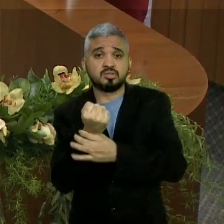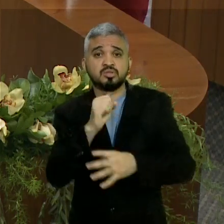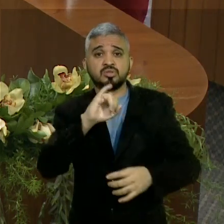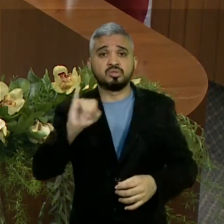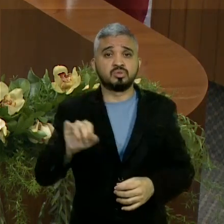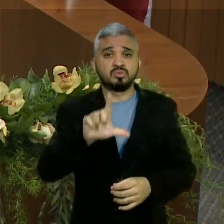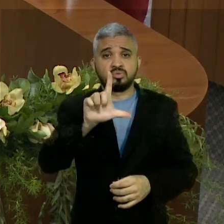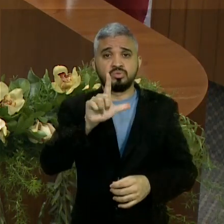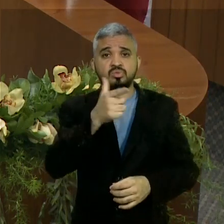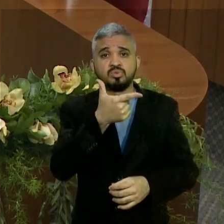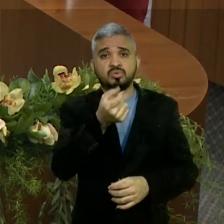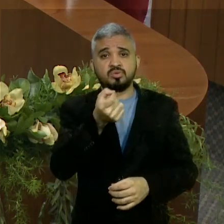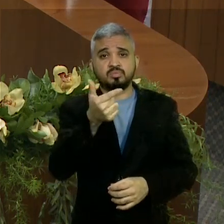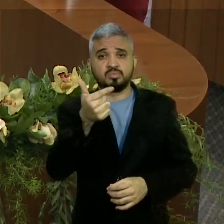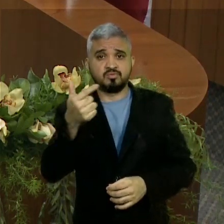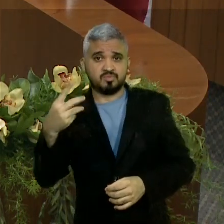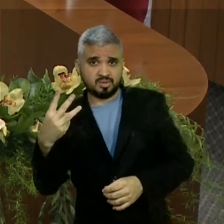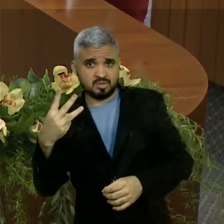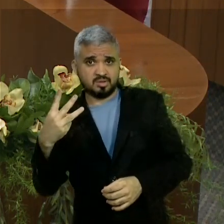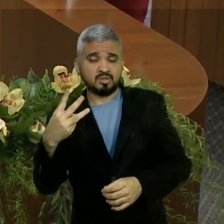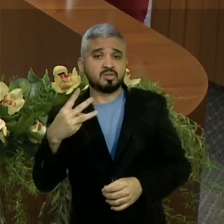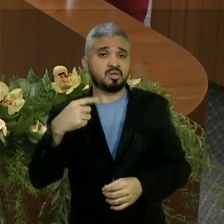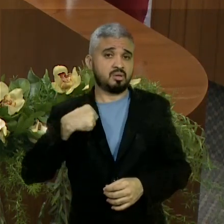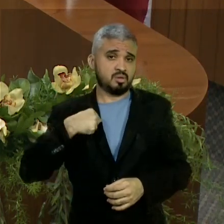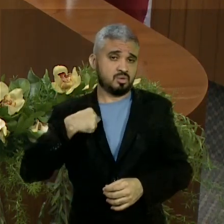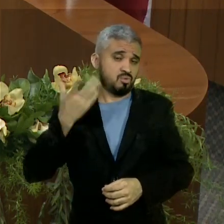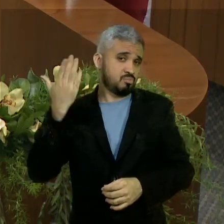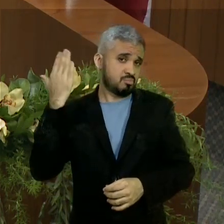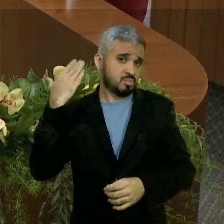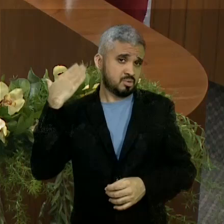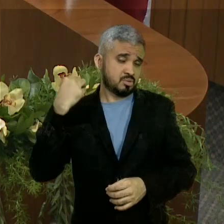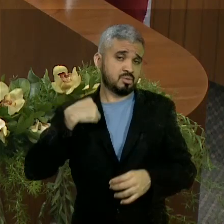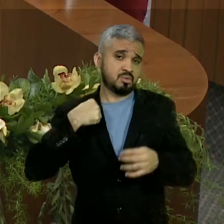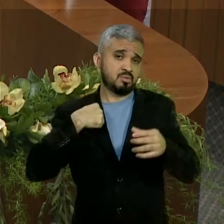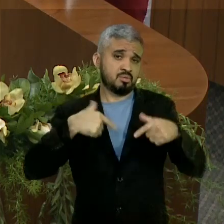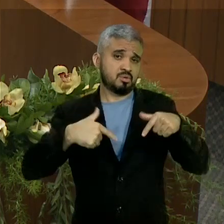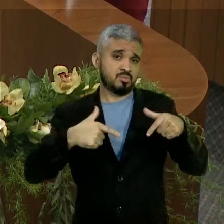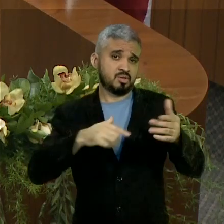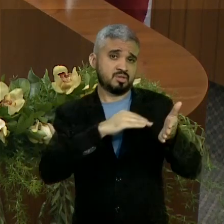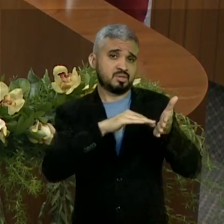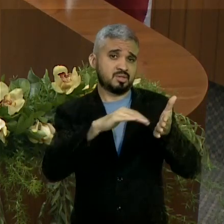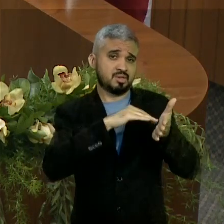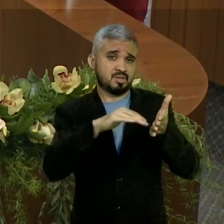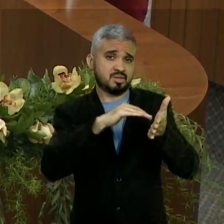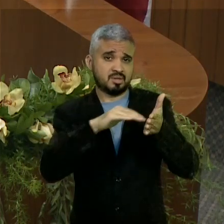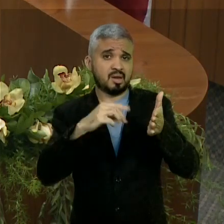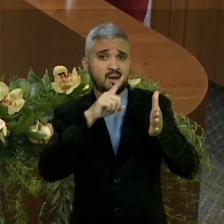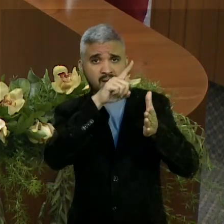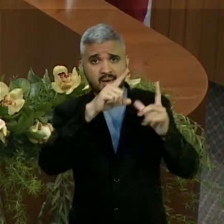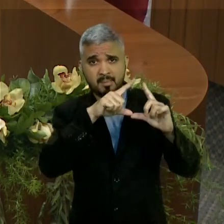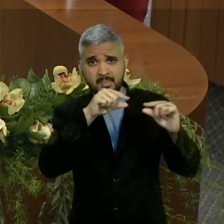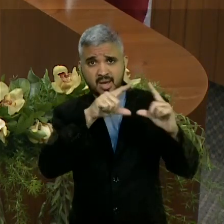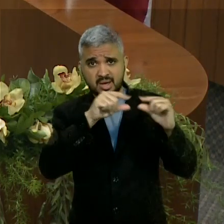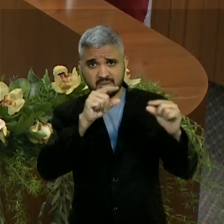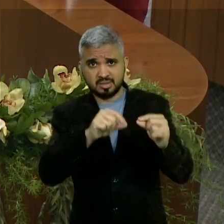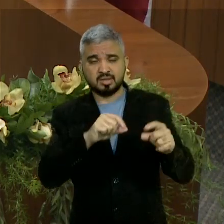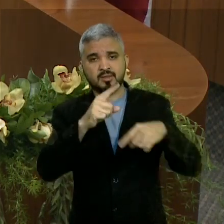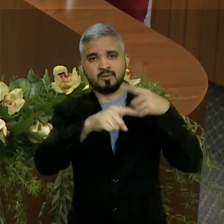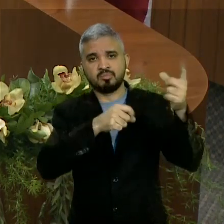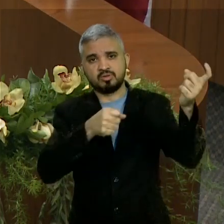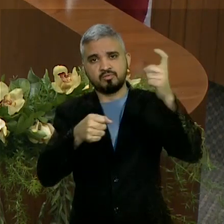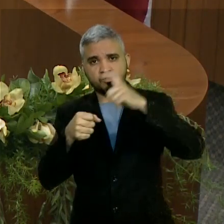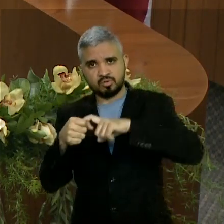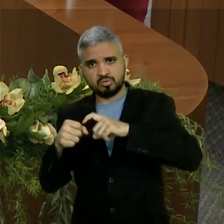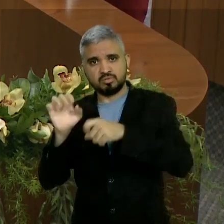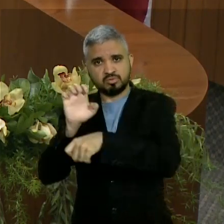estava como secretário em Brasília então não acompanhava tão de perto e depois Quando retornei ao Maranhão que fui ver de